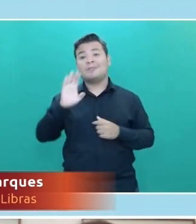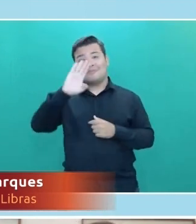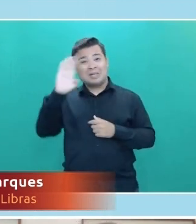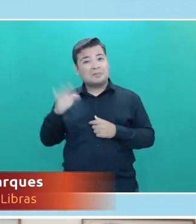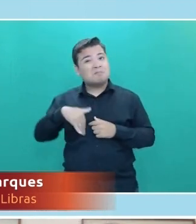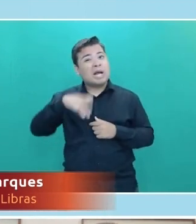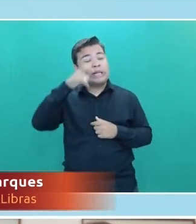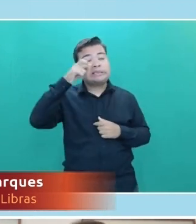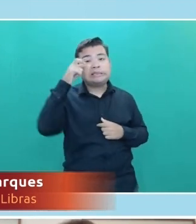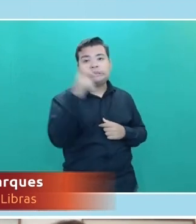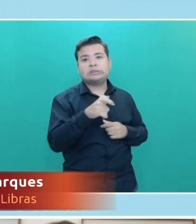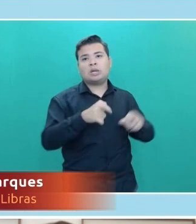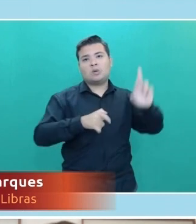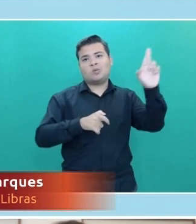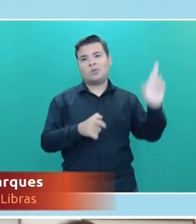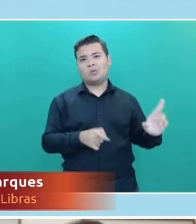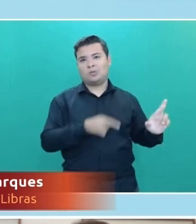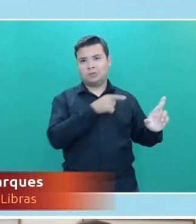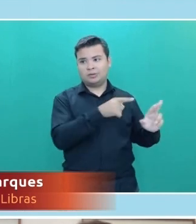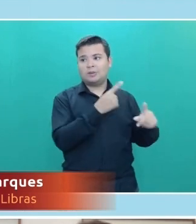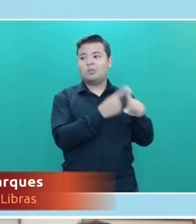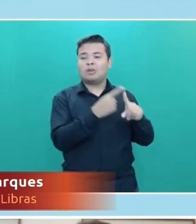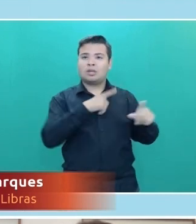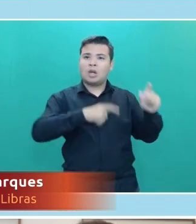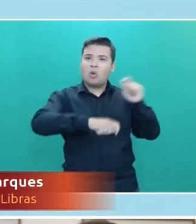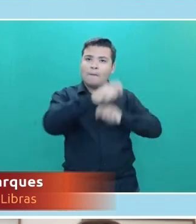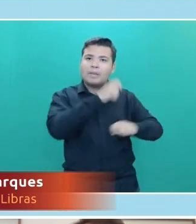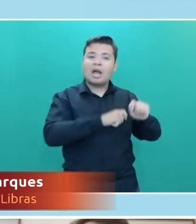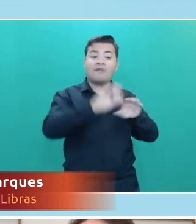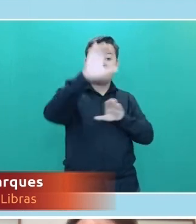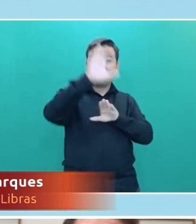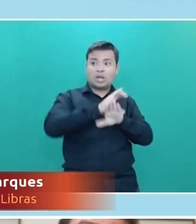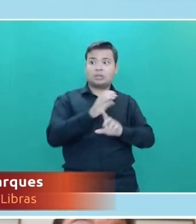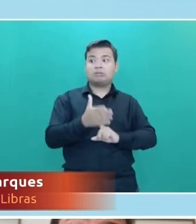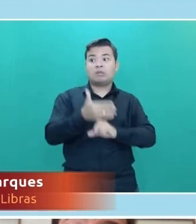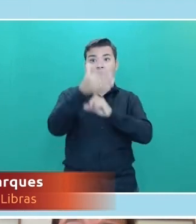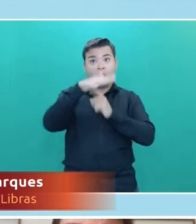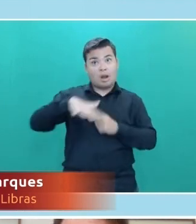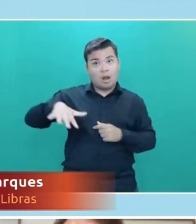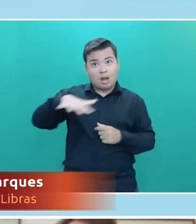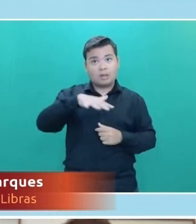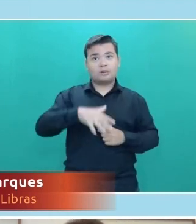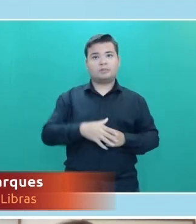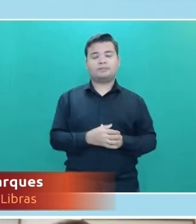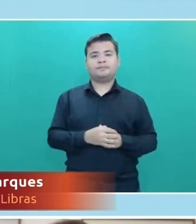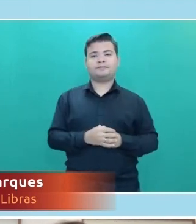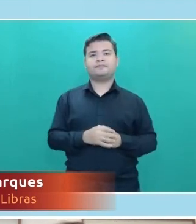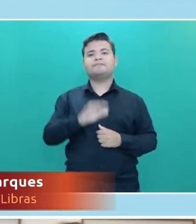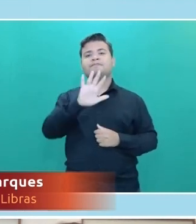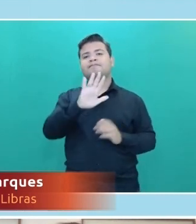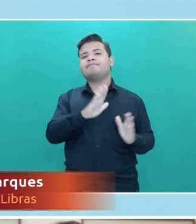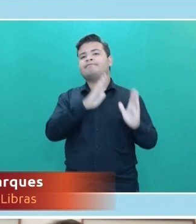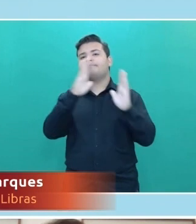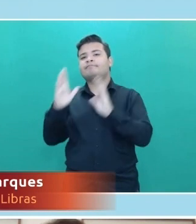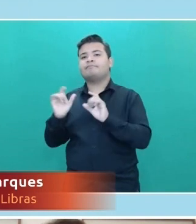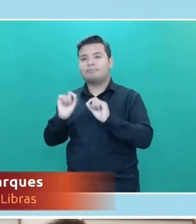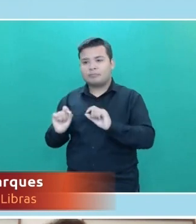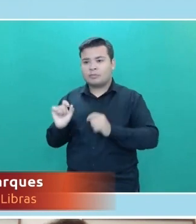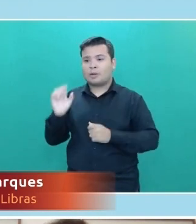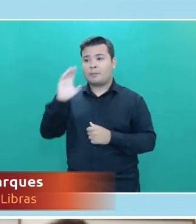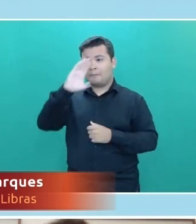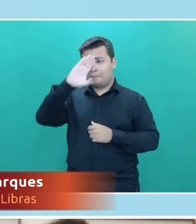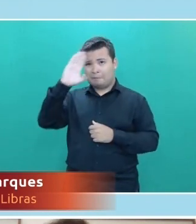termos comerciais, de investimento tecnológico. Outro lado, o Brasil está fora desse